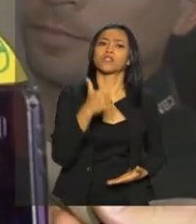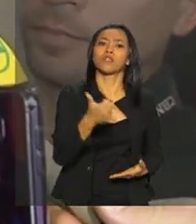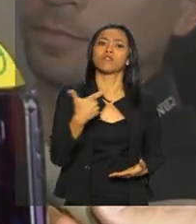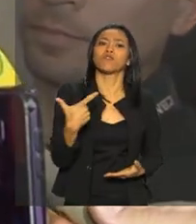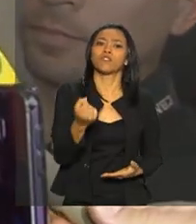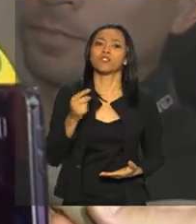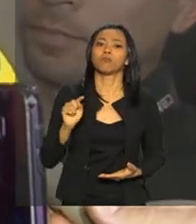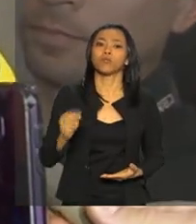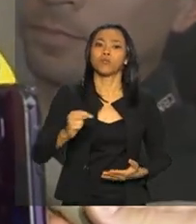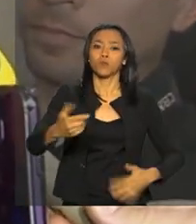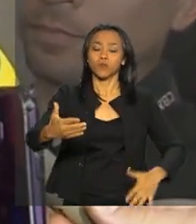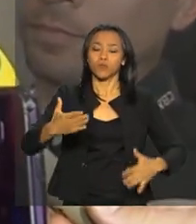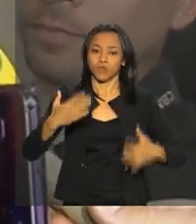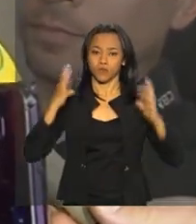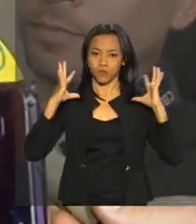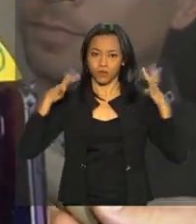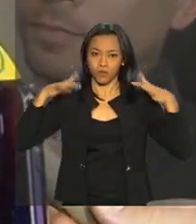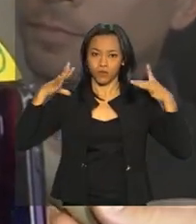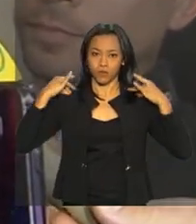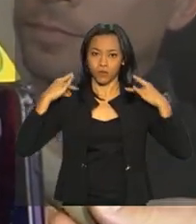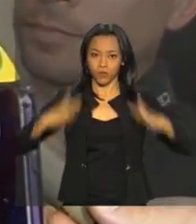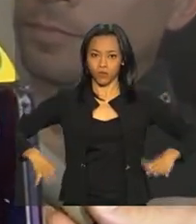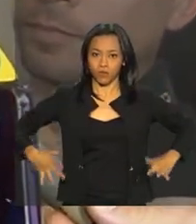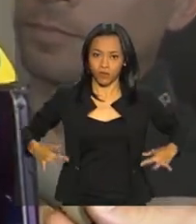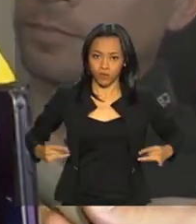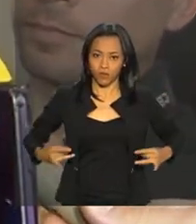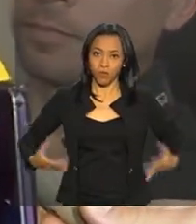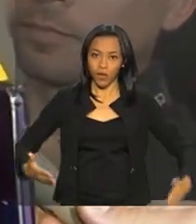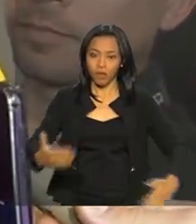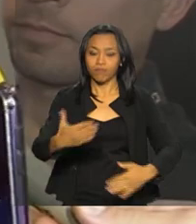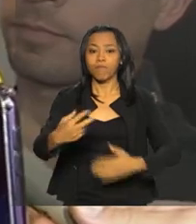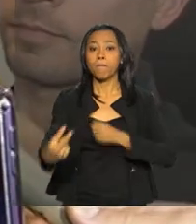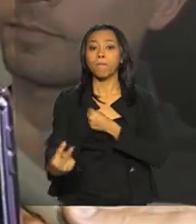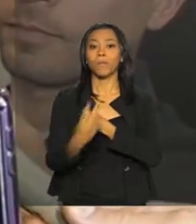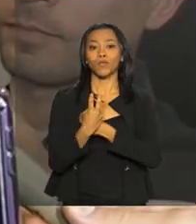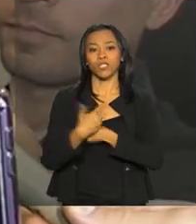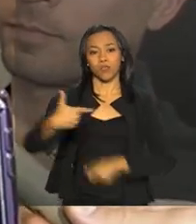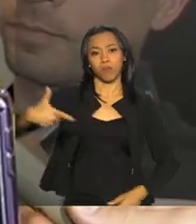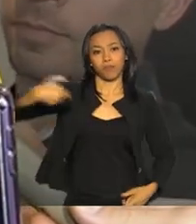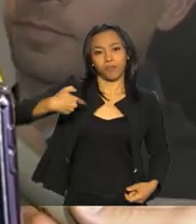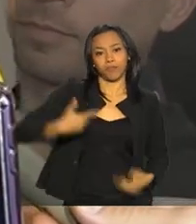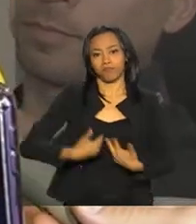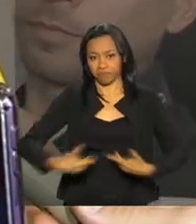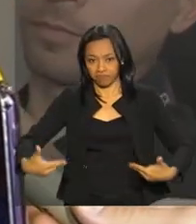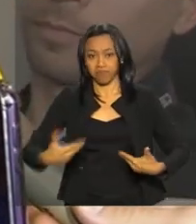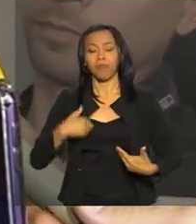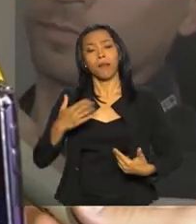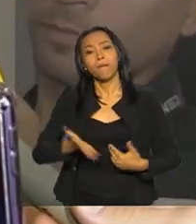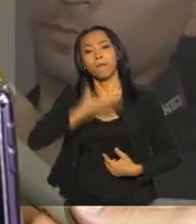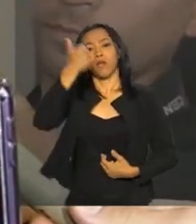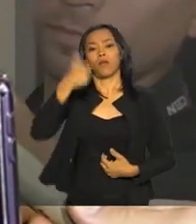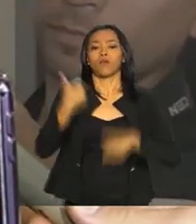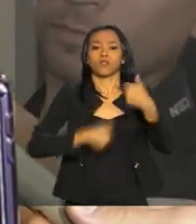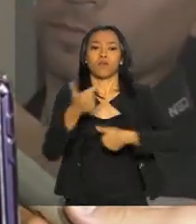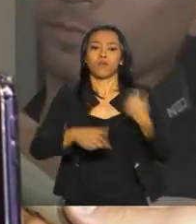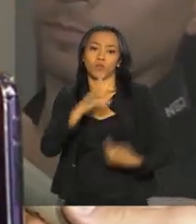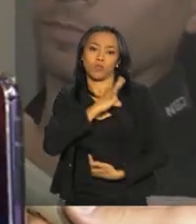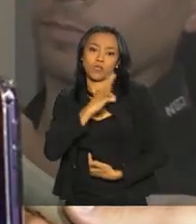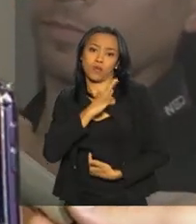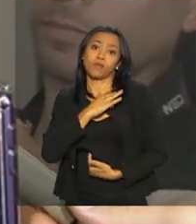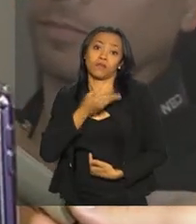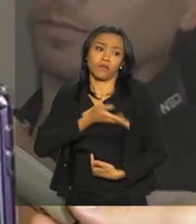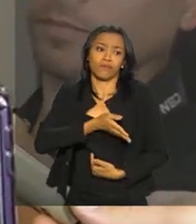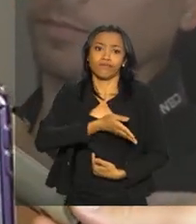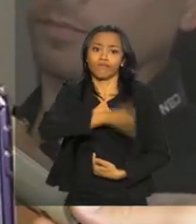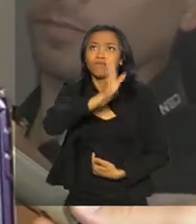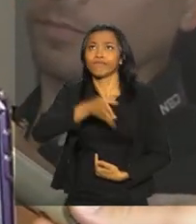que visam exatamente assegurar a vida e melhorar as condições de trabalho dos policiais que estão aí nas ruas,